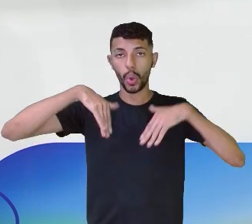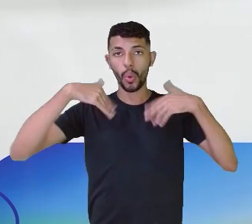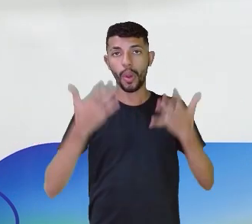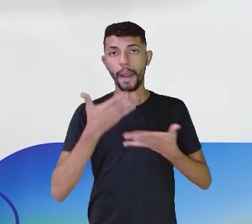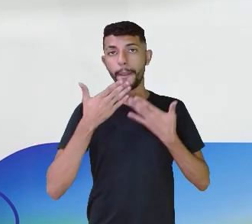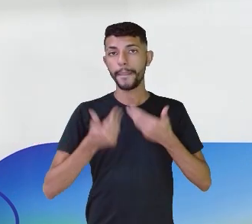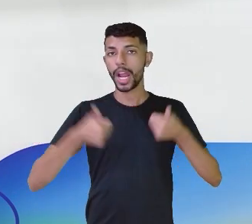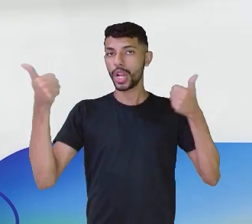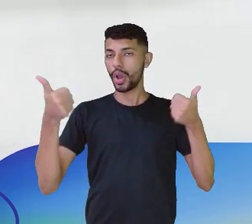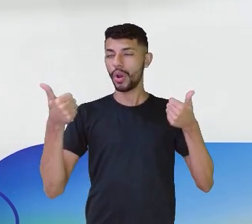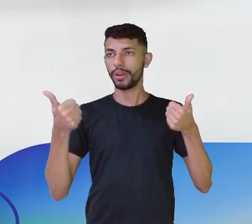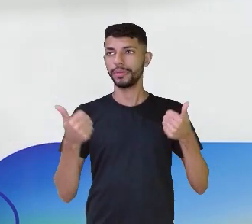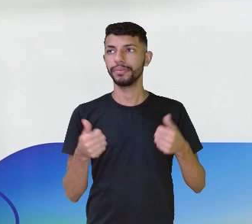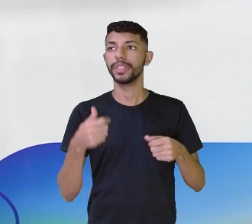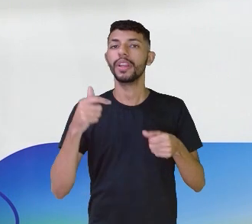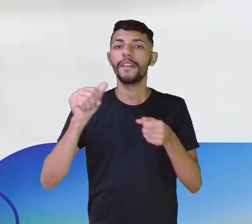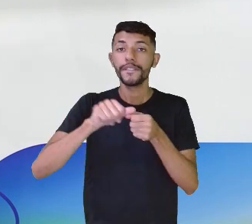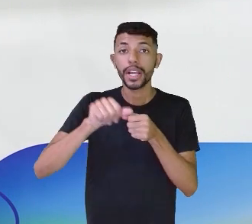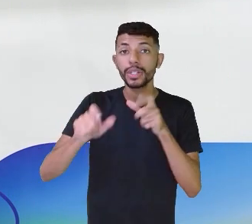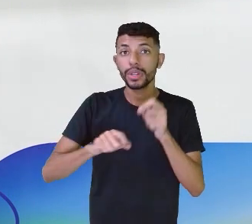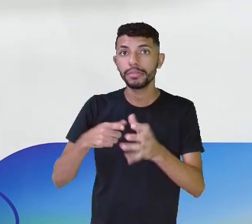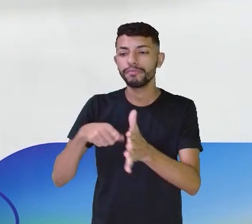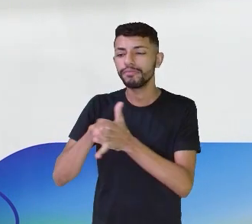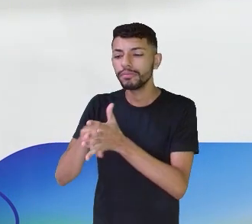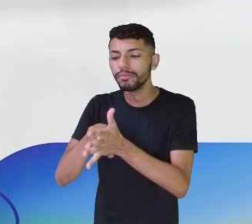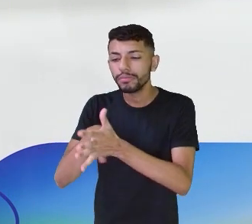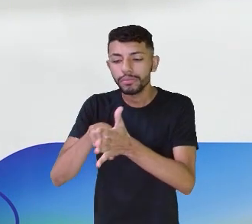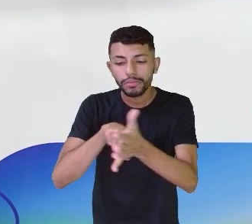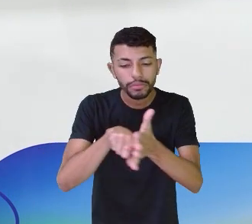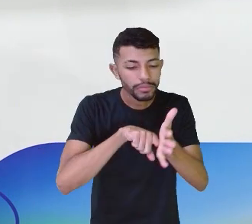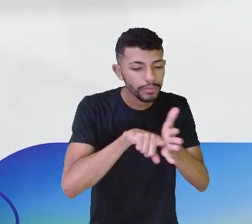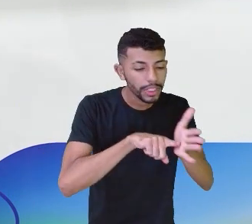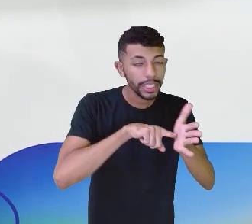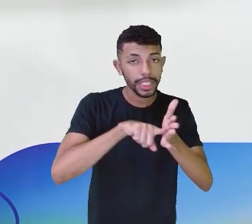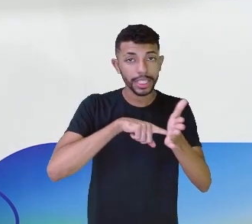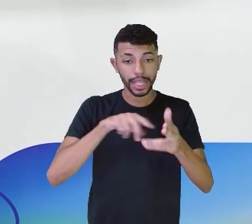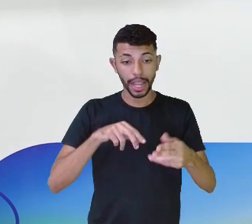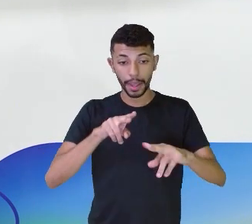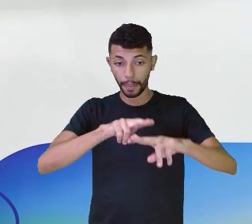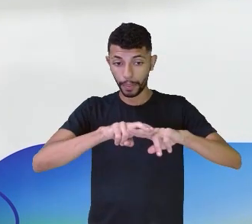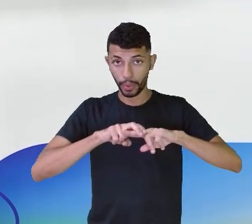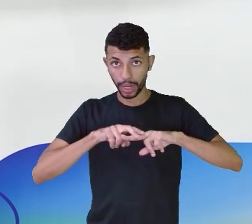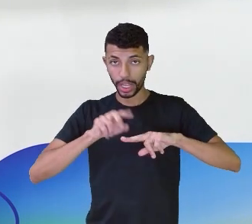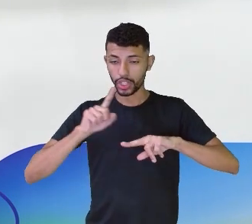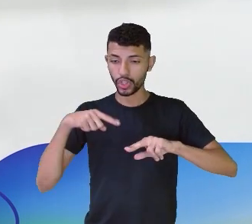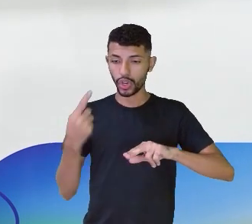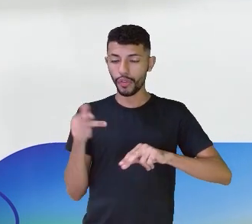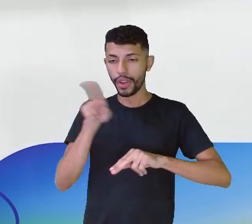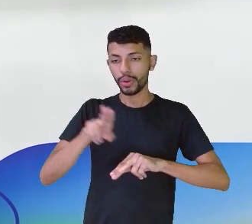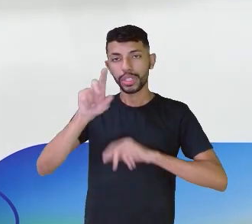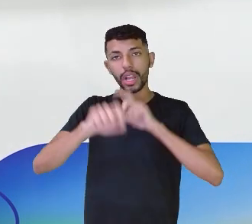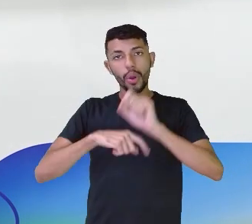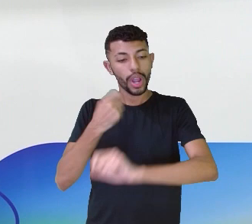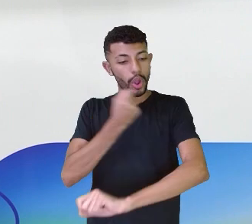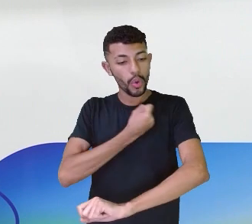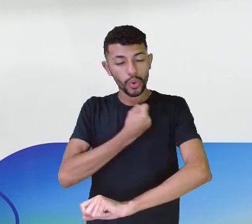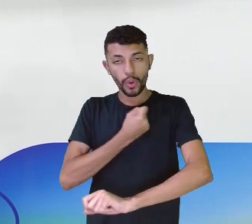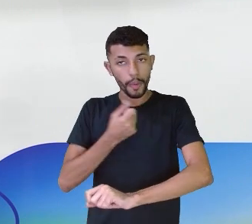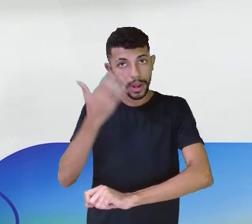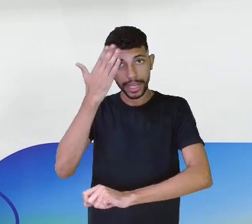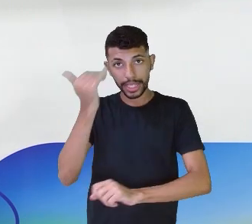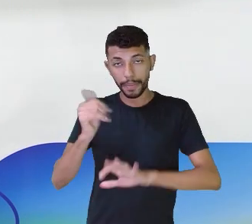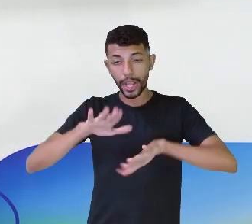Vai ser feita uma pesquisa e a partir daí a gente vai utilizar dos números para saber qual foi a